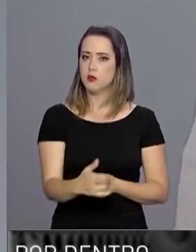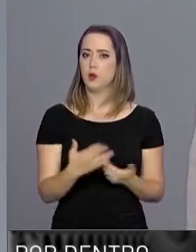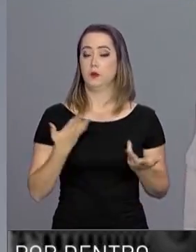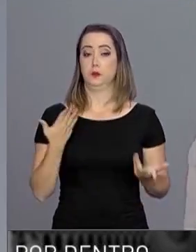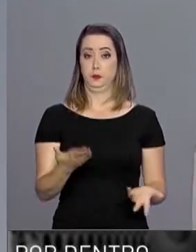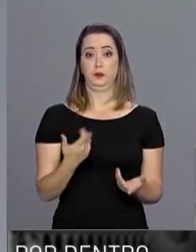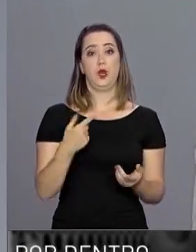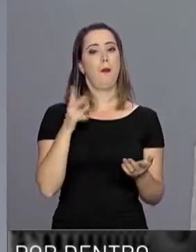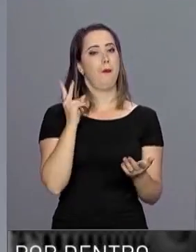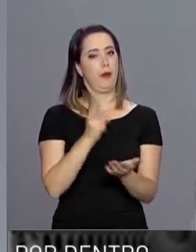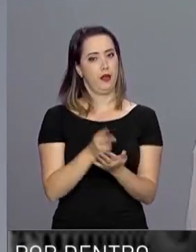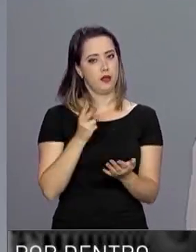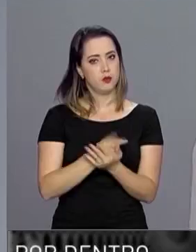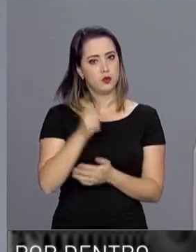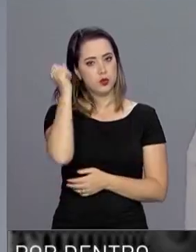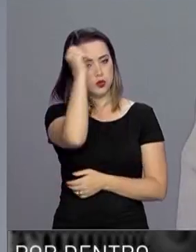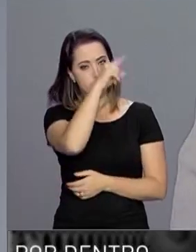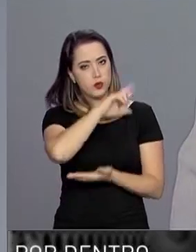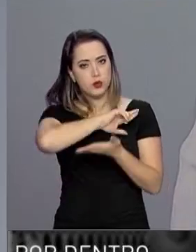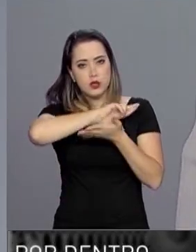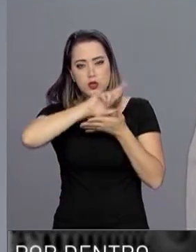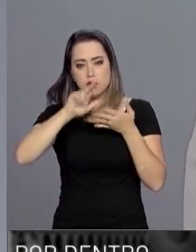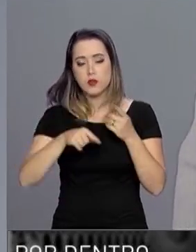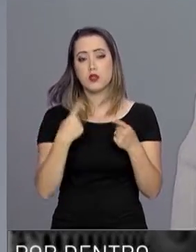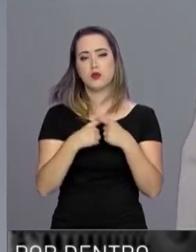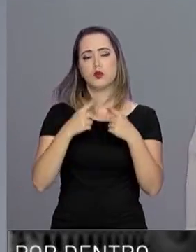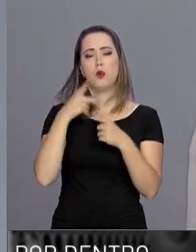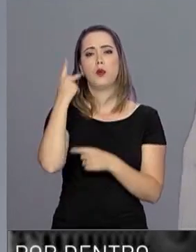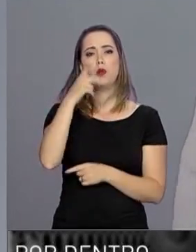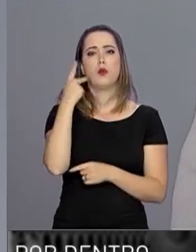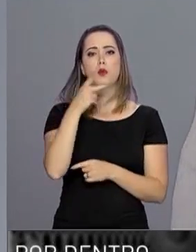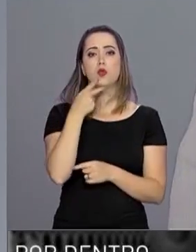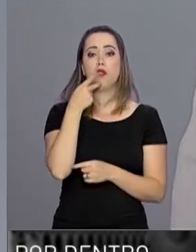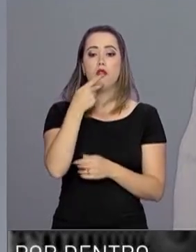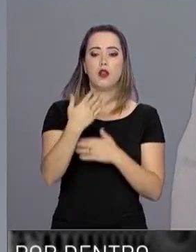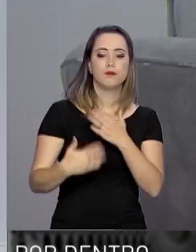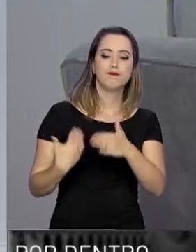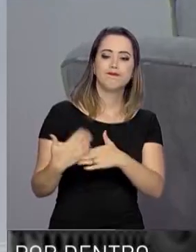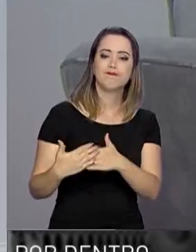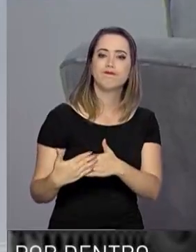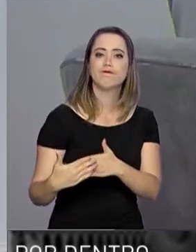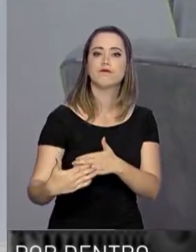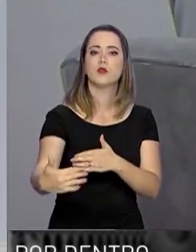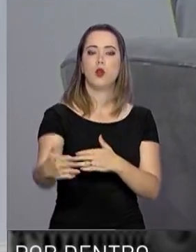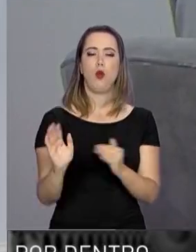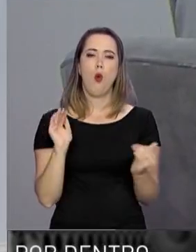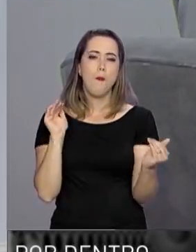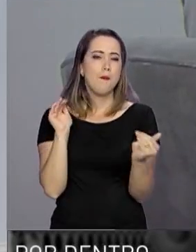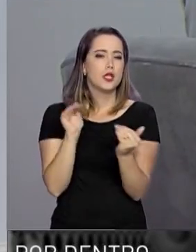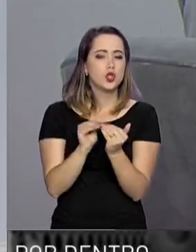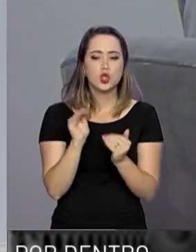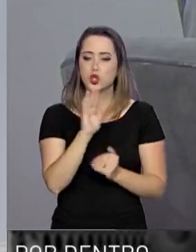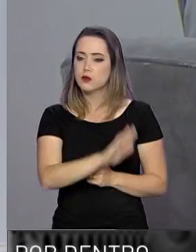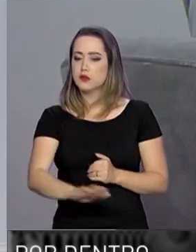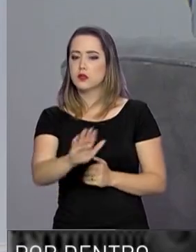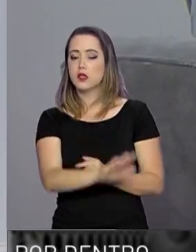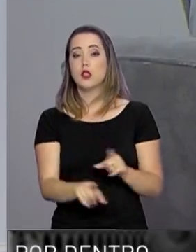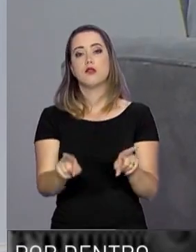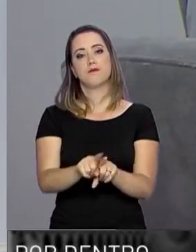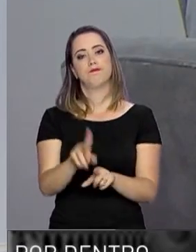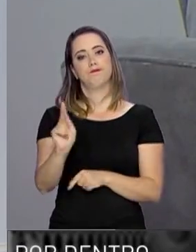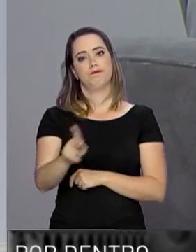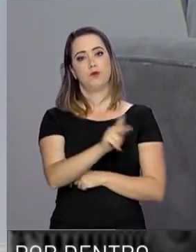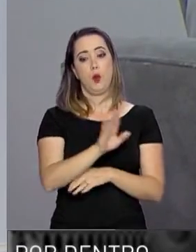dificuldade, têm conseguido avançar com políticas que falam de continuidade, que falam de foco na criança e no professor